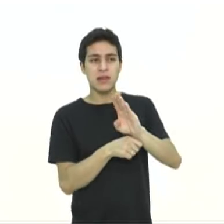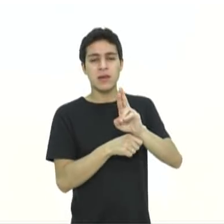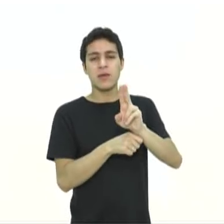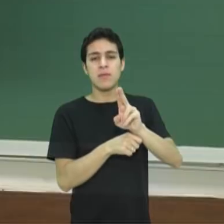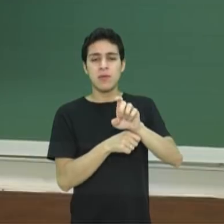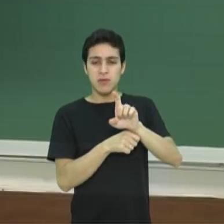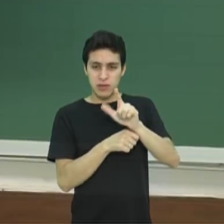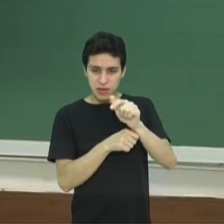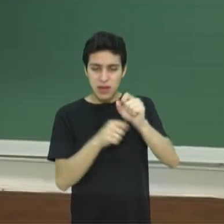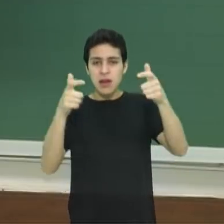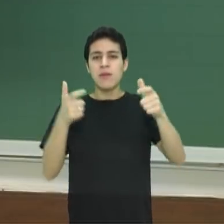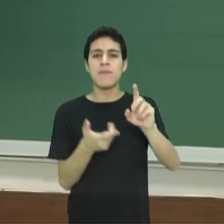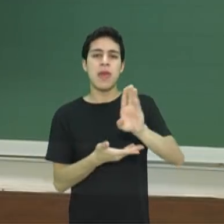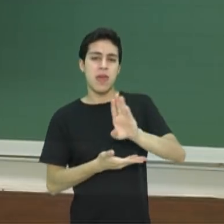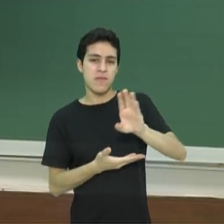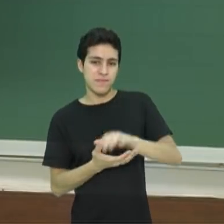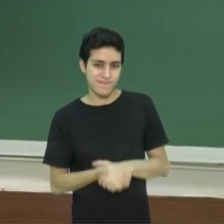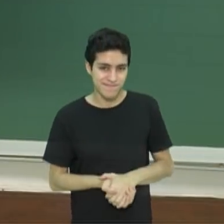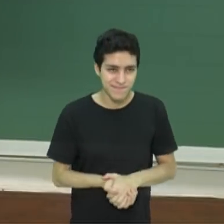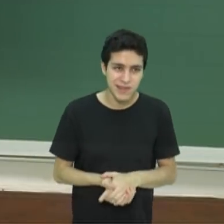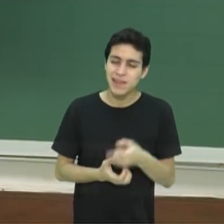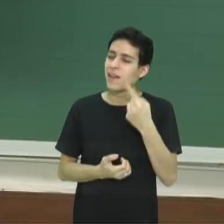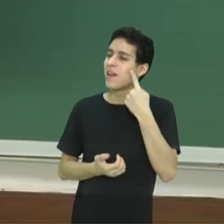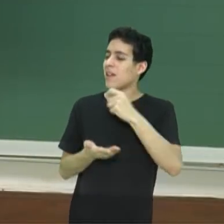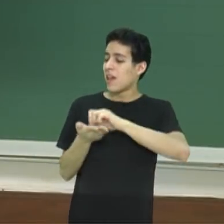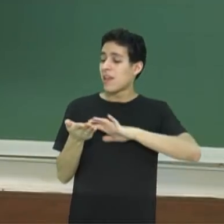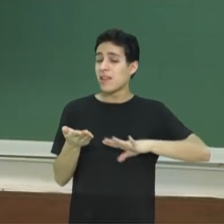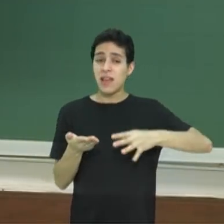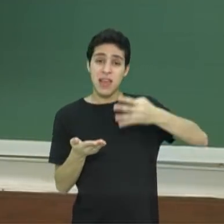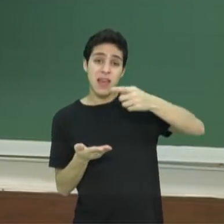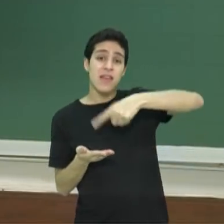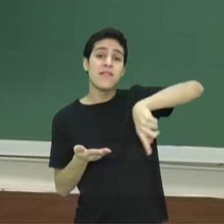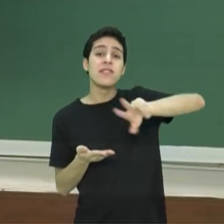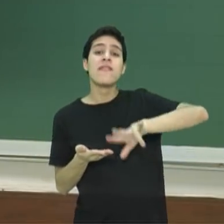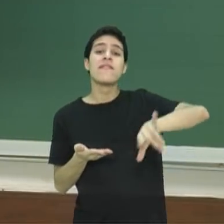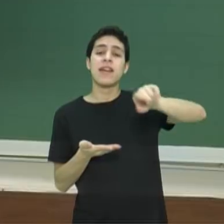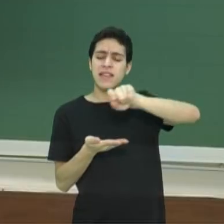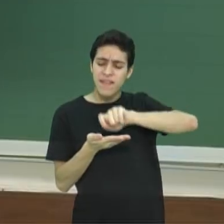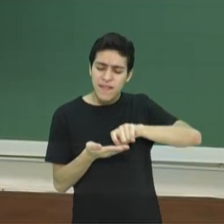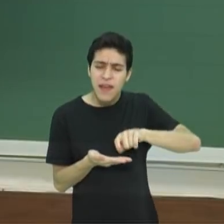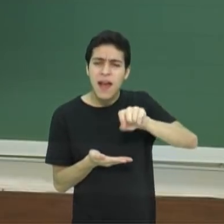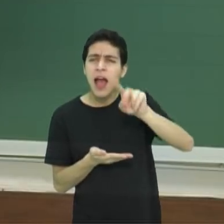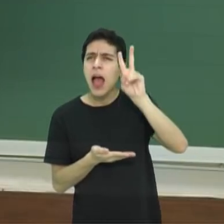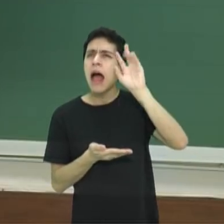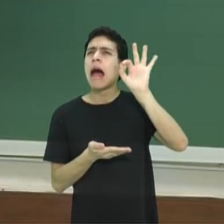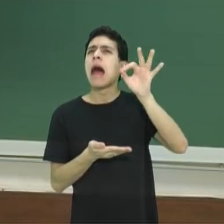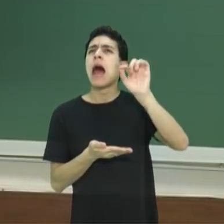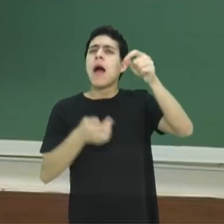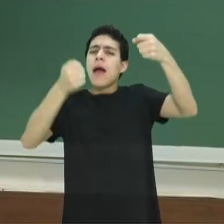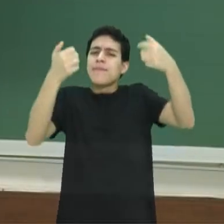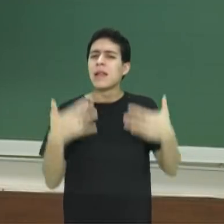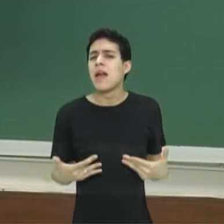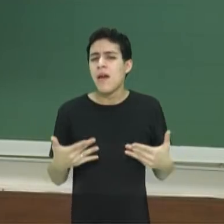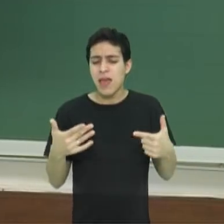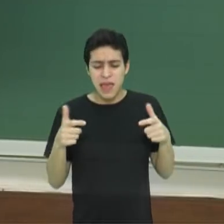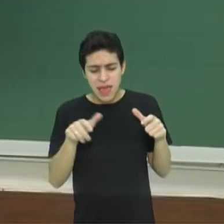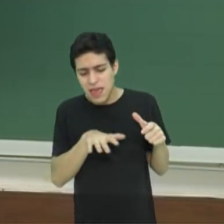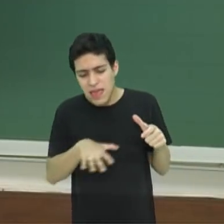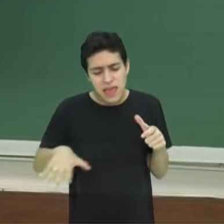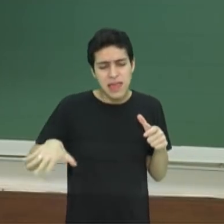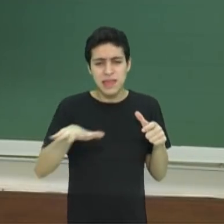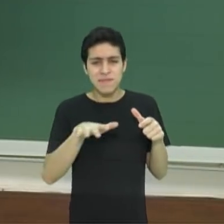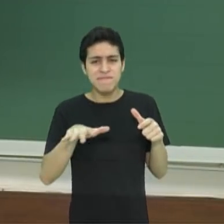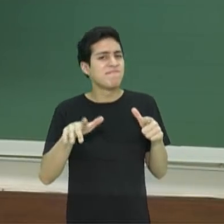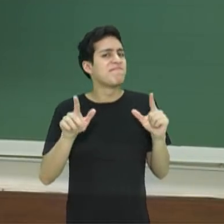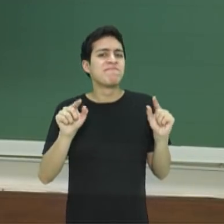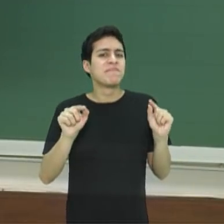Bélgica. E agora vamos ao exercício número 4, e você vai escrever o que você se lembra aí que a gente falou agora há pouco, o que é esse espaço